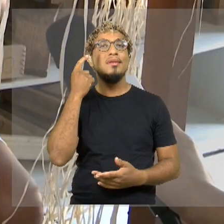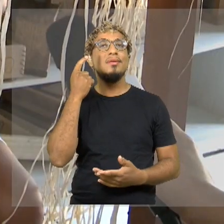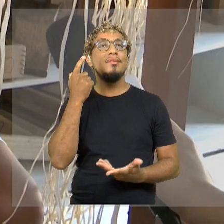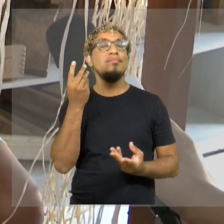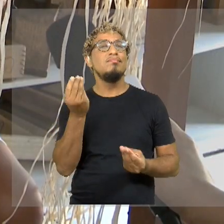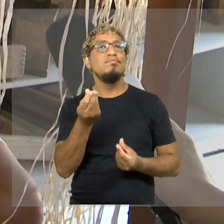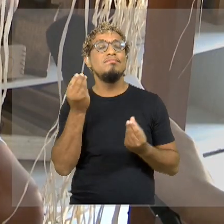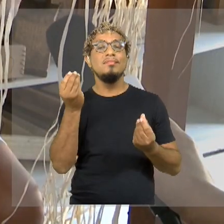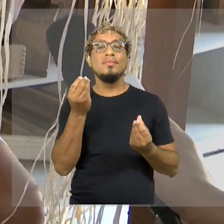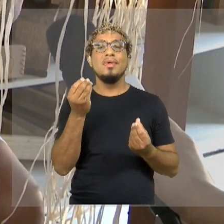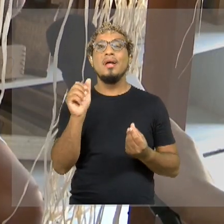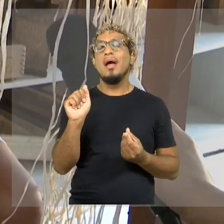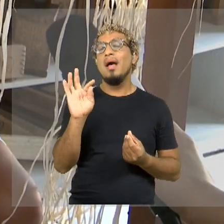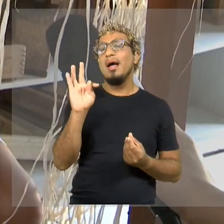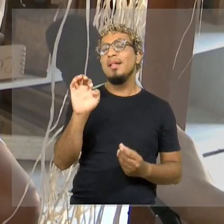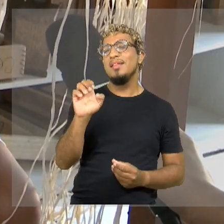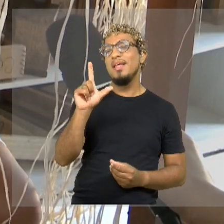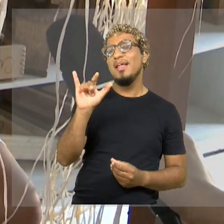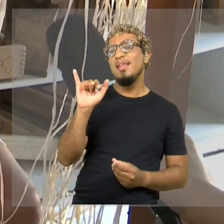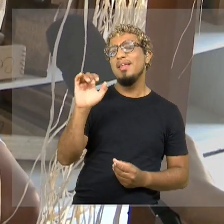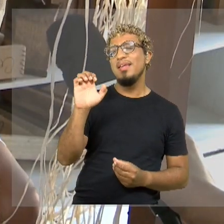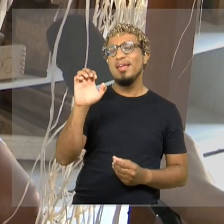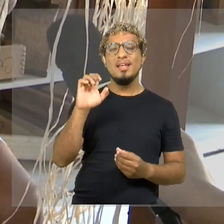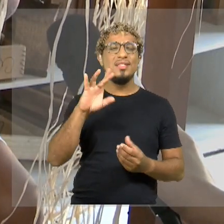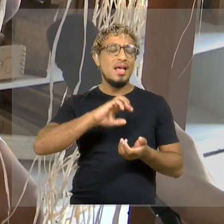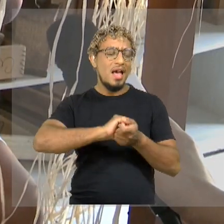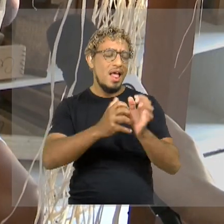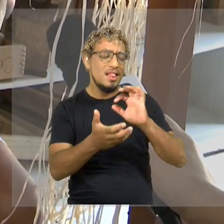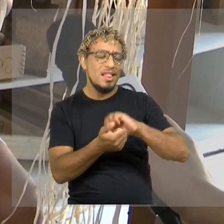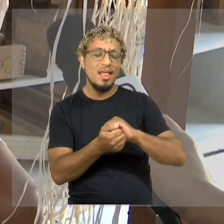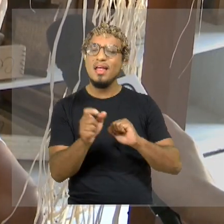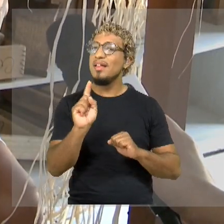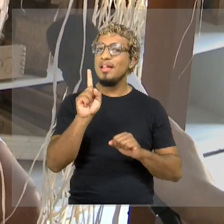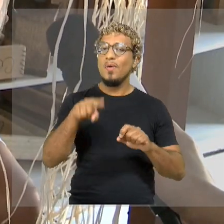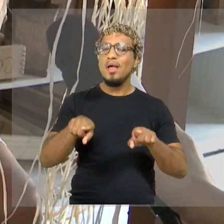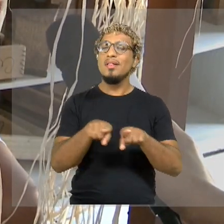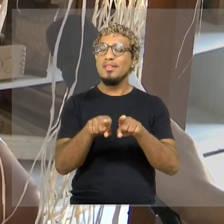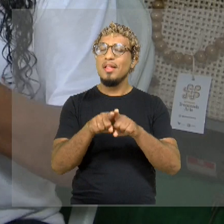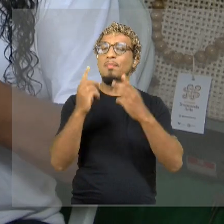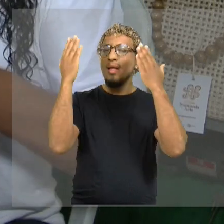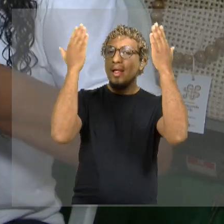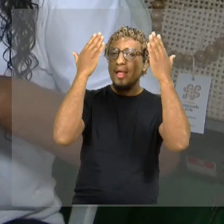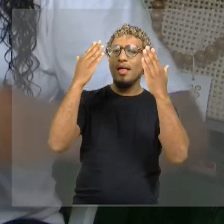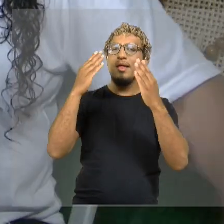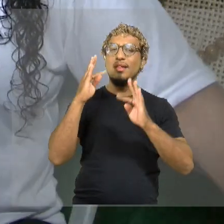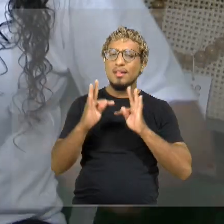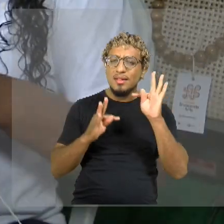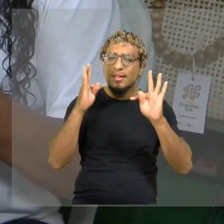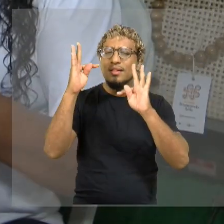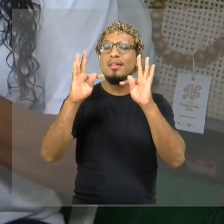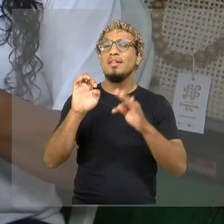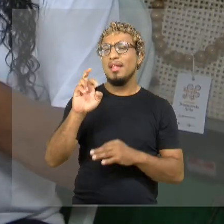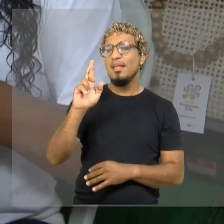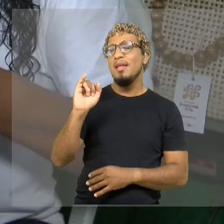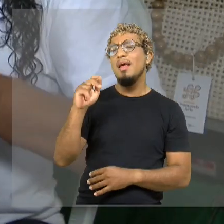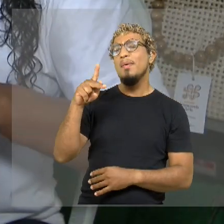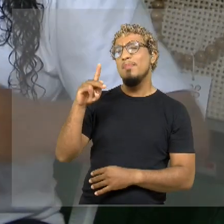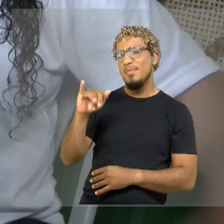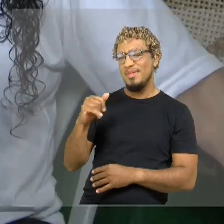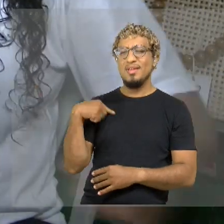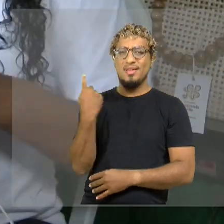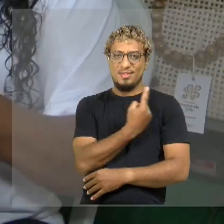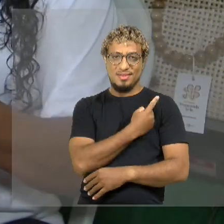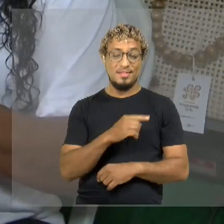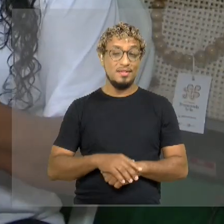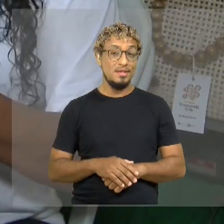um ateliê com artesanato, hoje é uma parte de terapia também com a gente. Eu fui bem recebida no grupo, graças a Deus, e eu estou